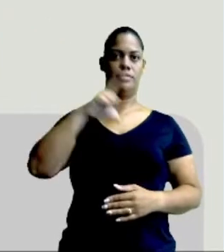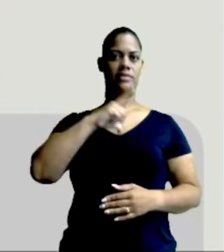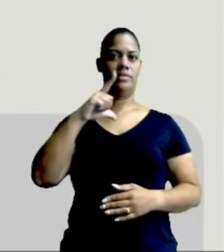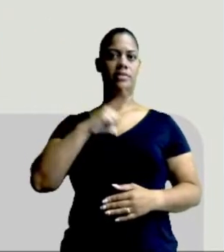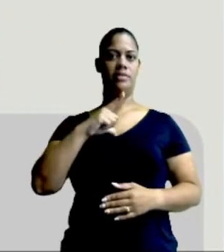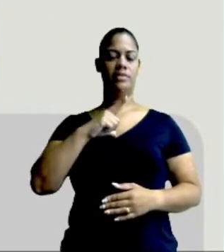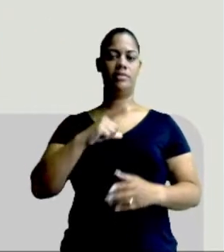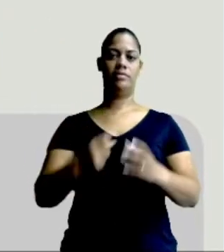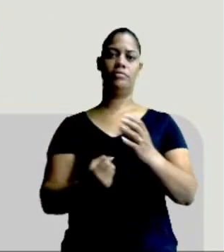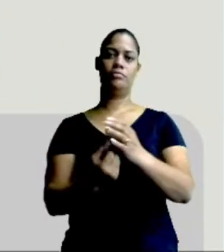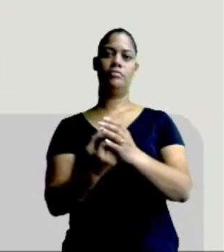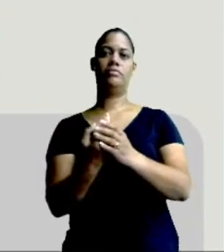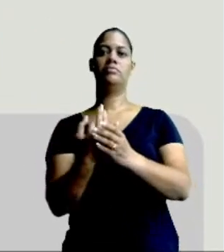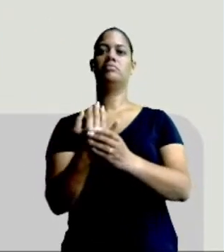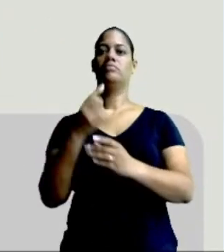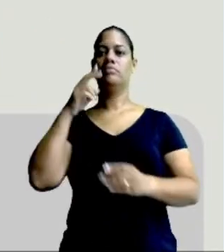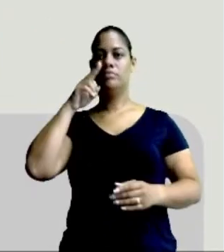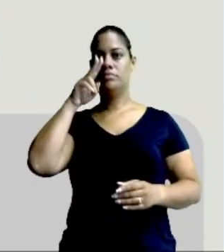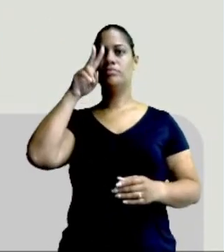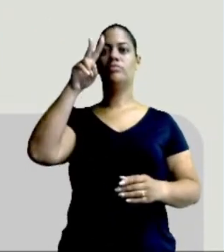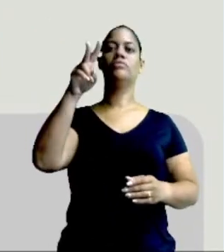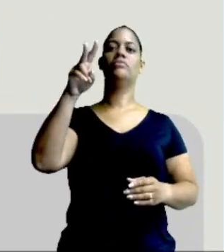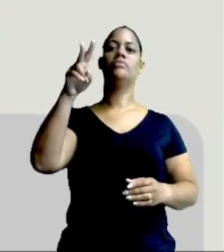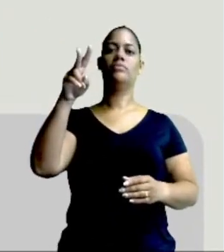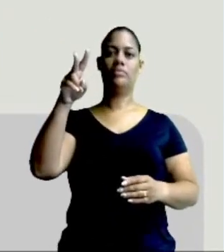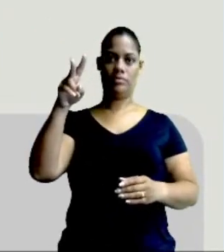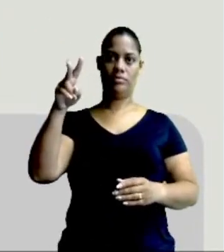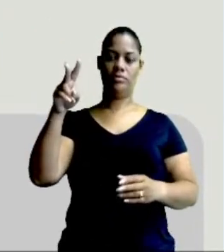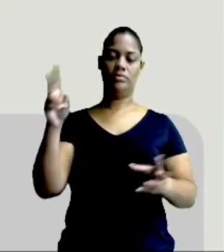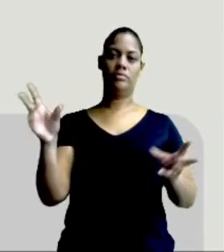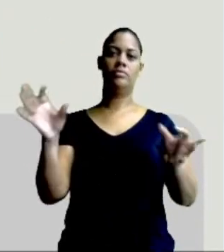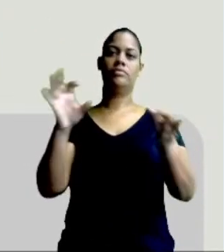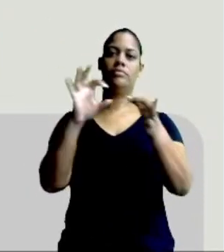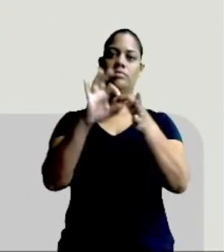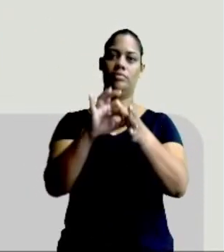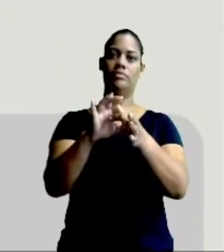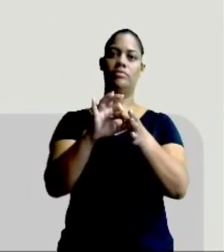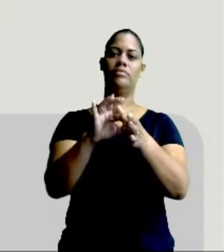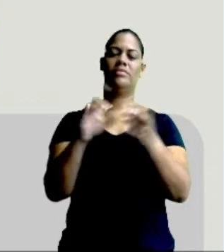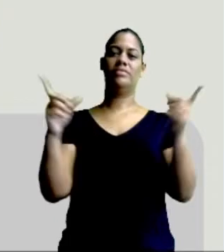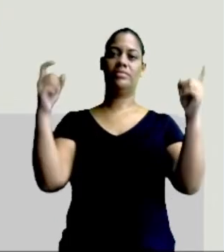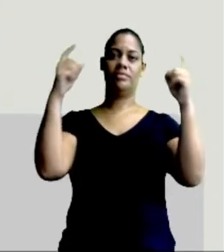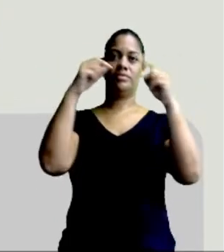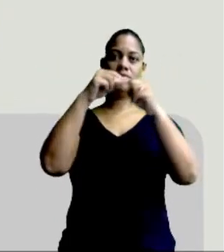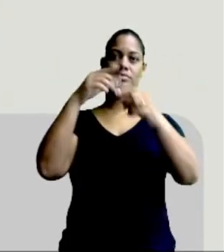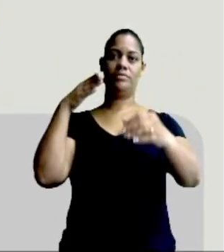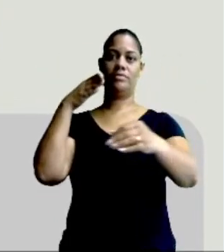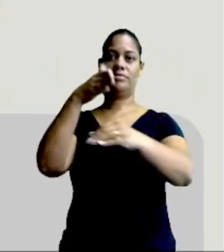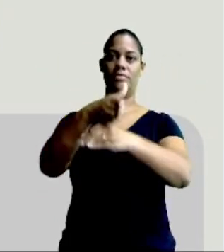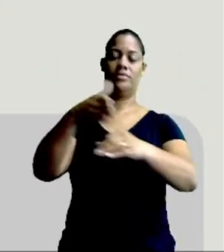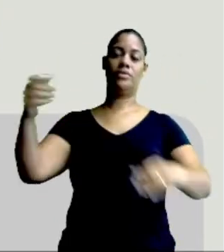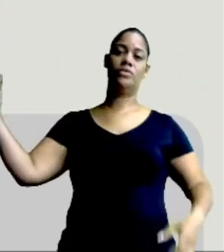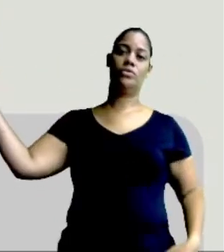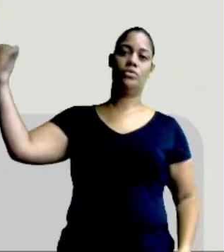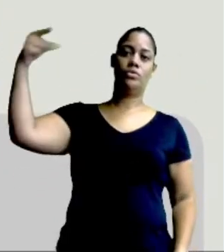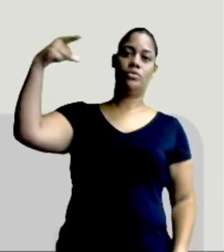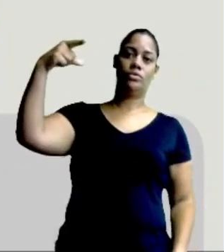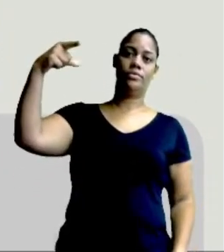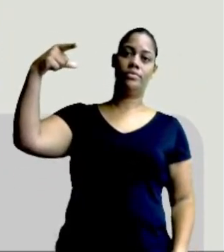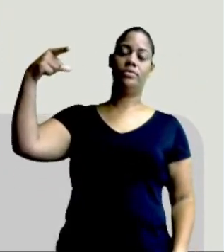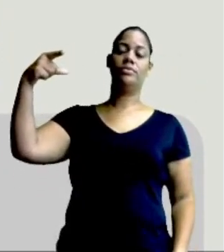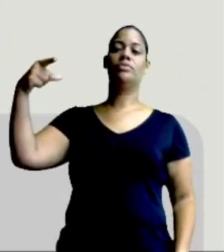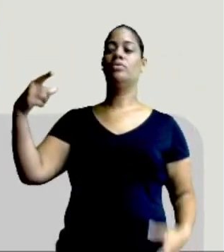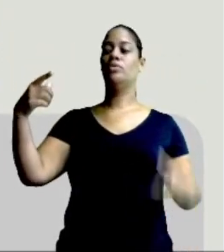possui plantas de maior porte e a junção de suas copas dificulta a entrada da luz do sol,